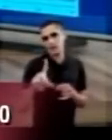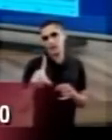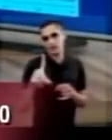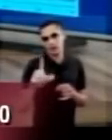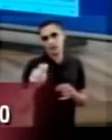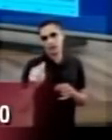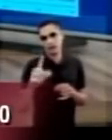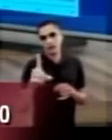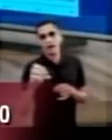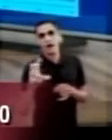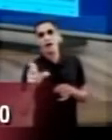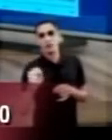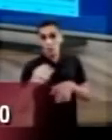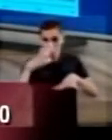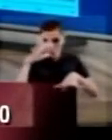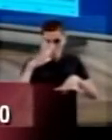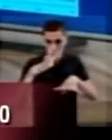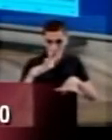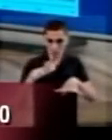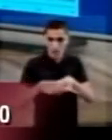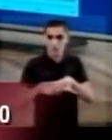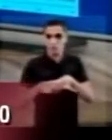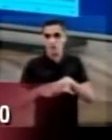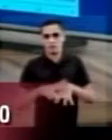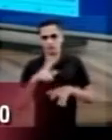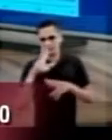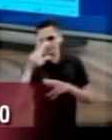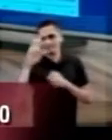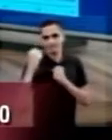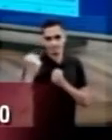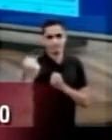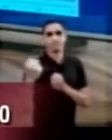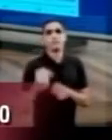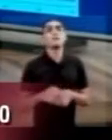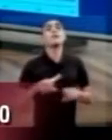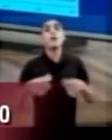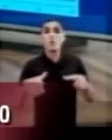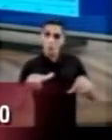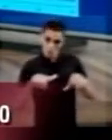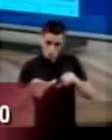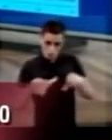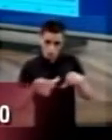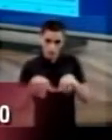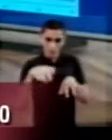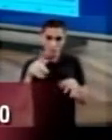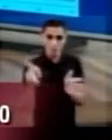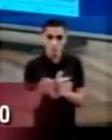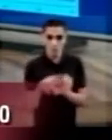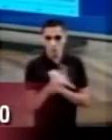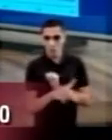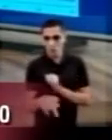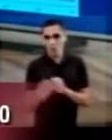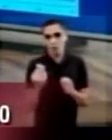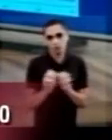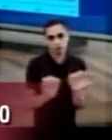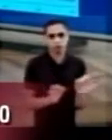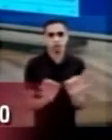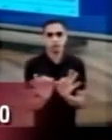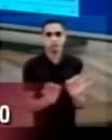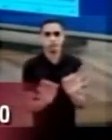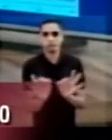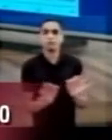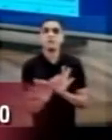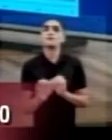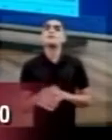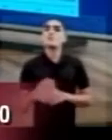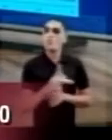é matemática de alto nível, tanto é que esse trabalho, que é feito por ele, e